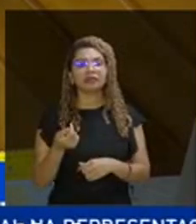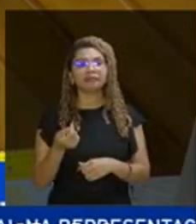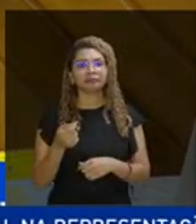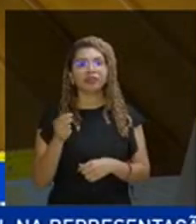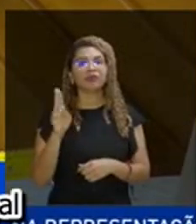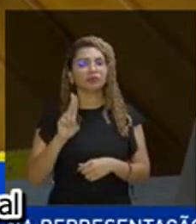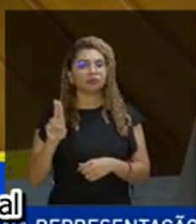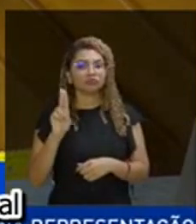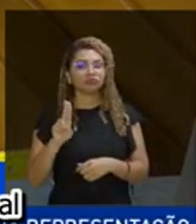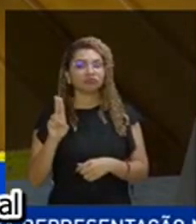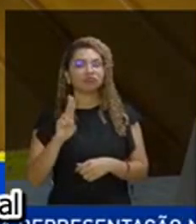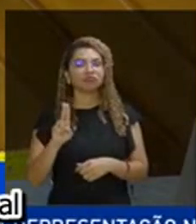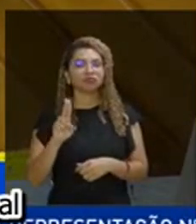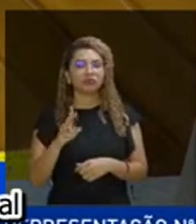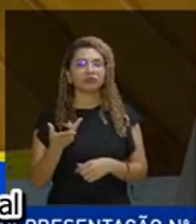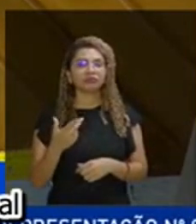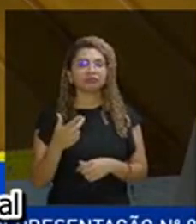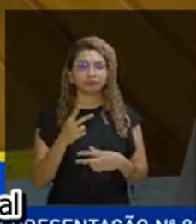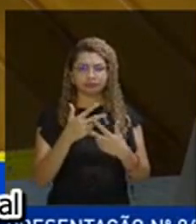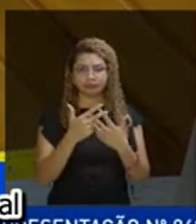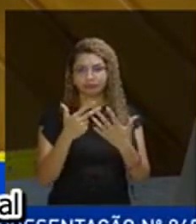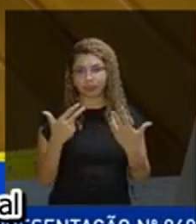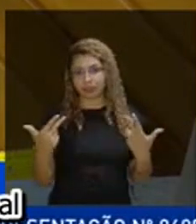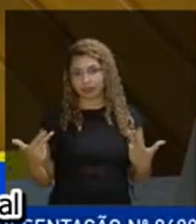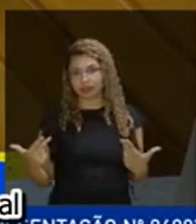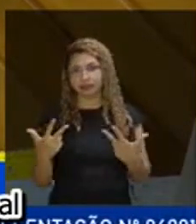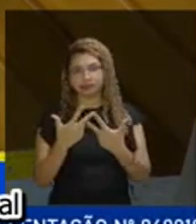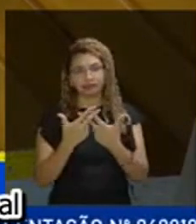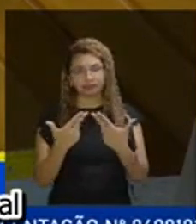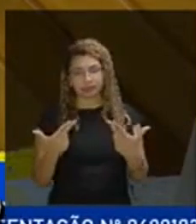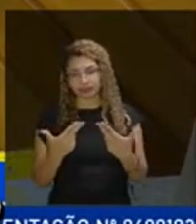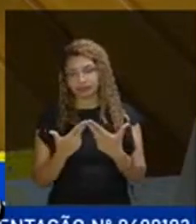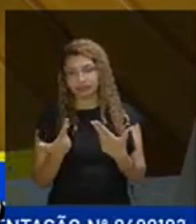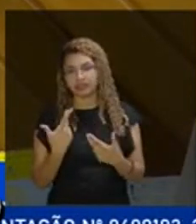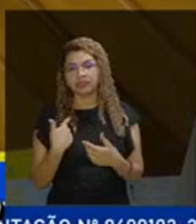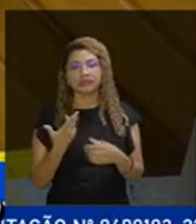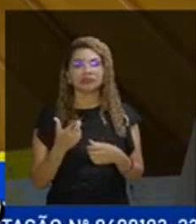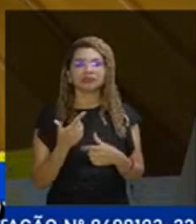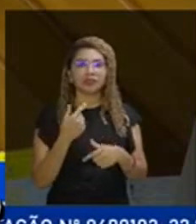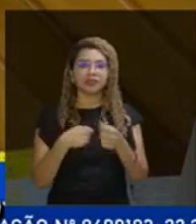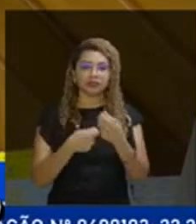de julgamento. Recurso eleitoral na representação, número do processo